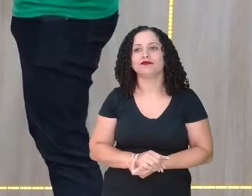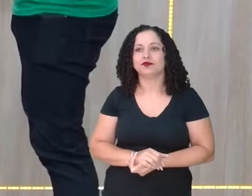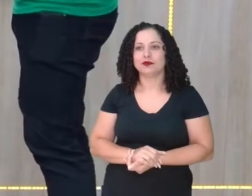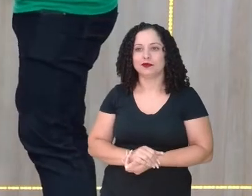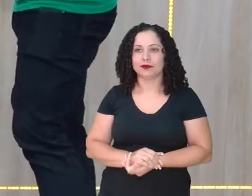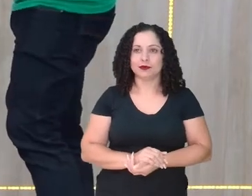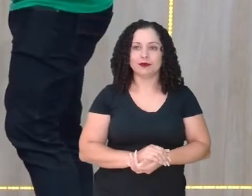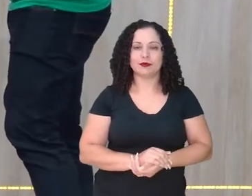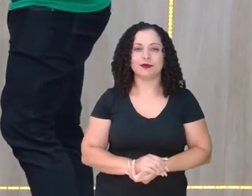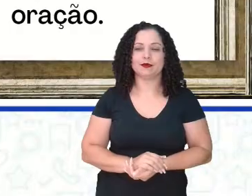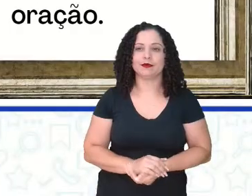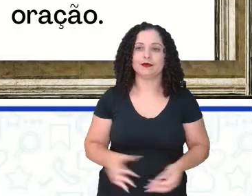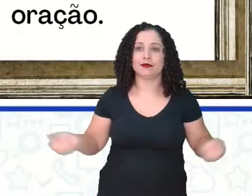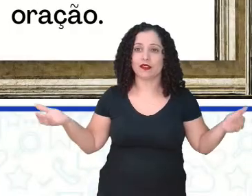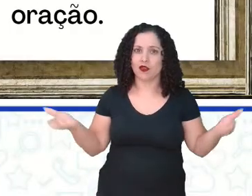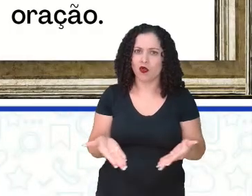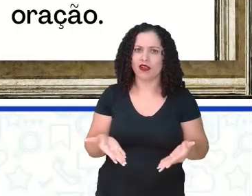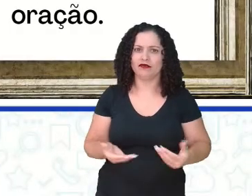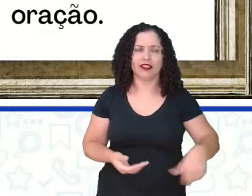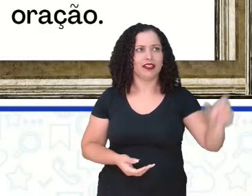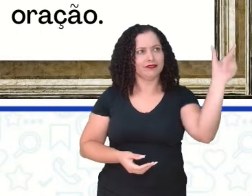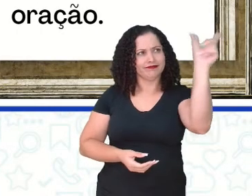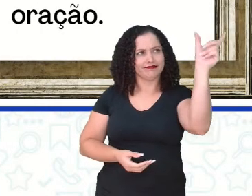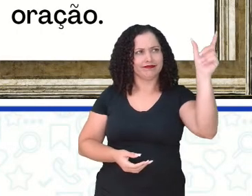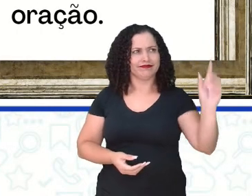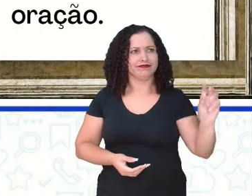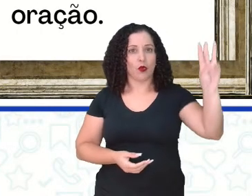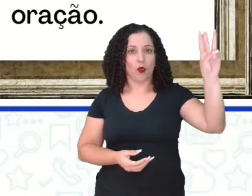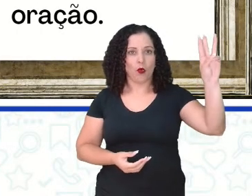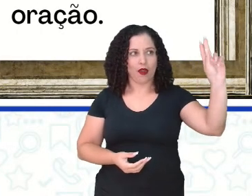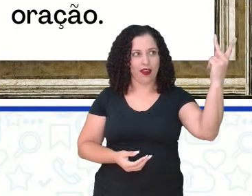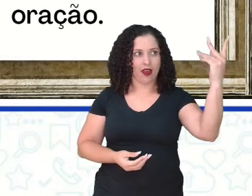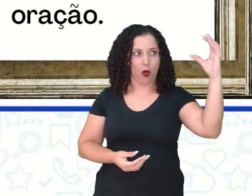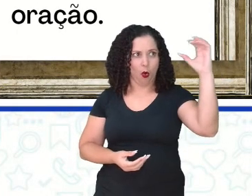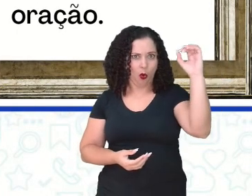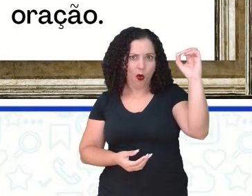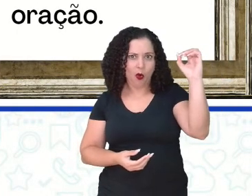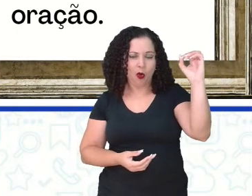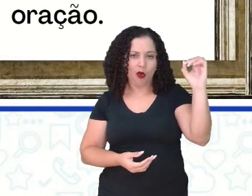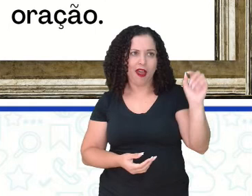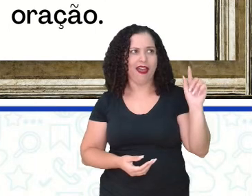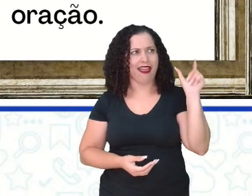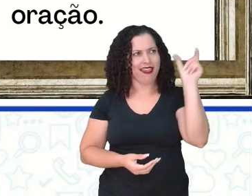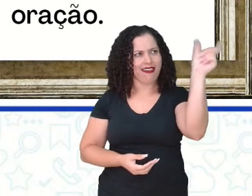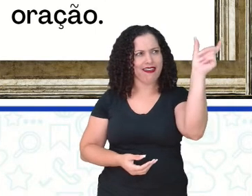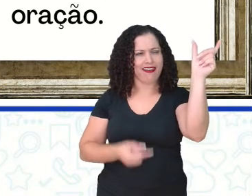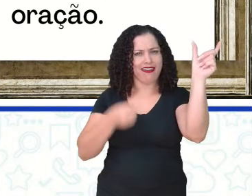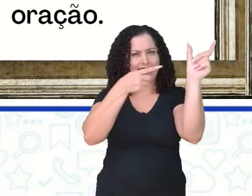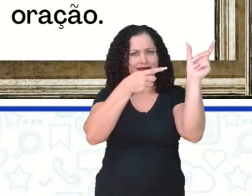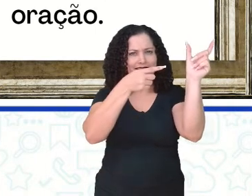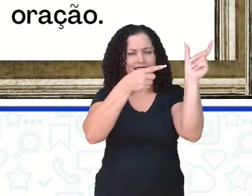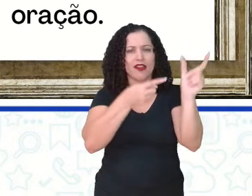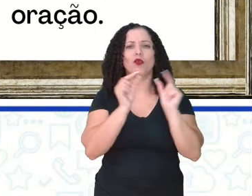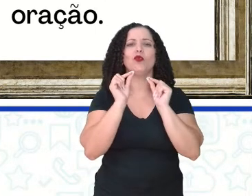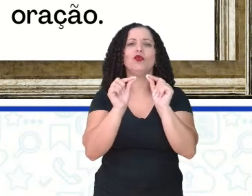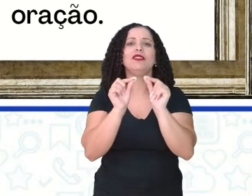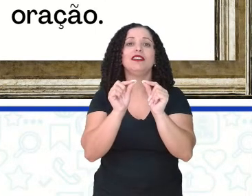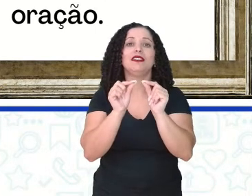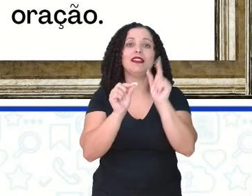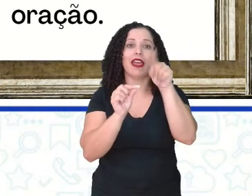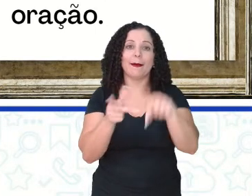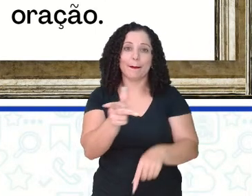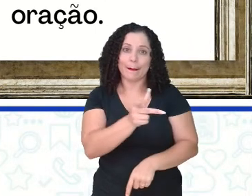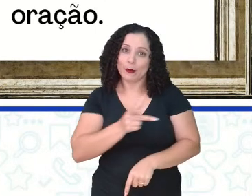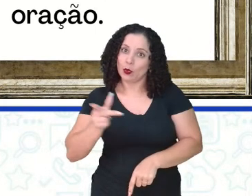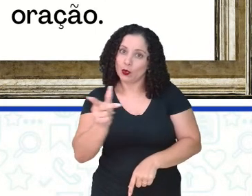lá agora. Who está perguntando por uma pessoa. Aqui já vem um pronome